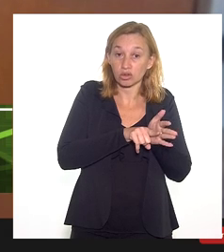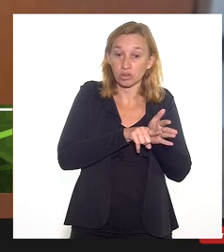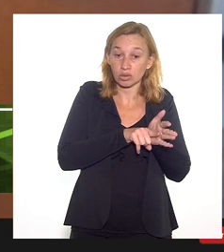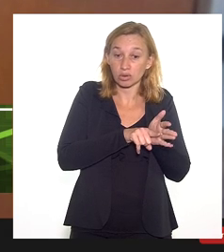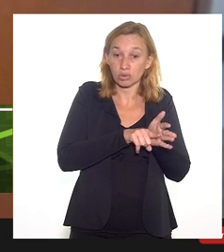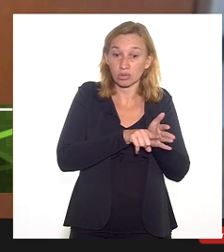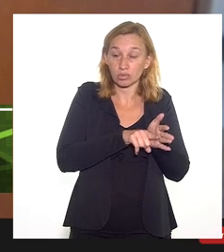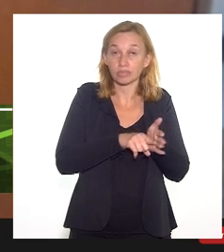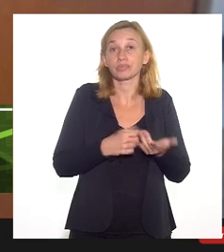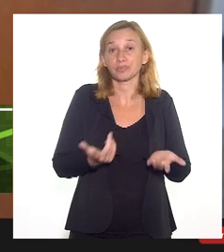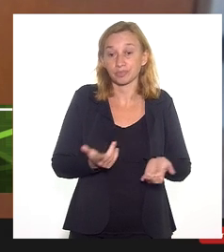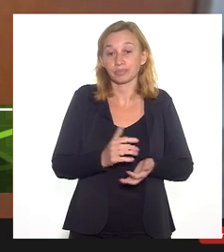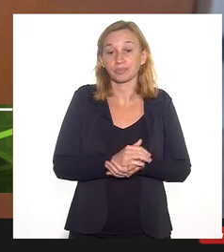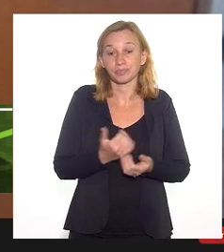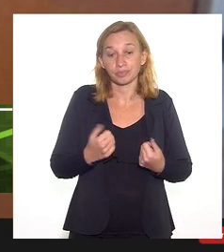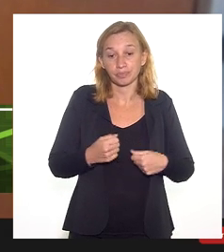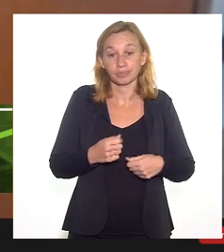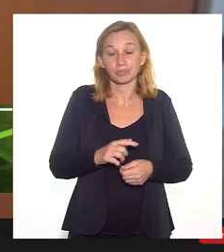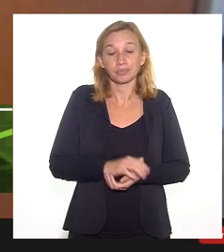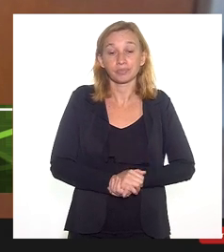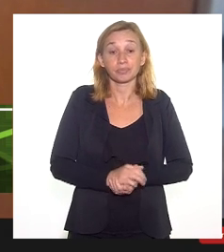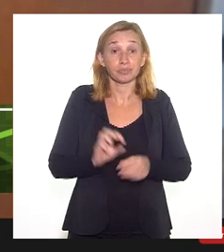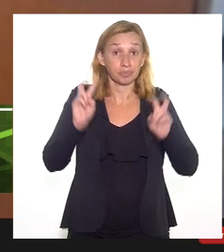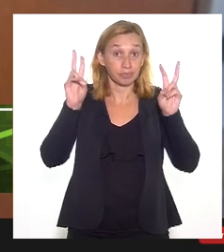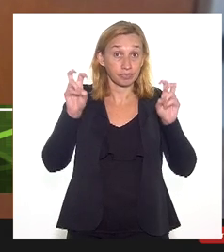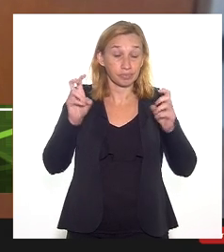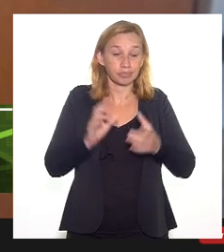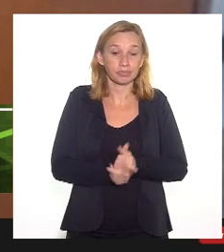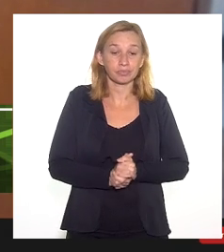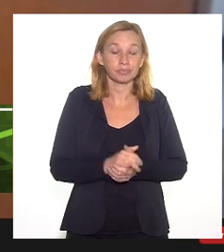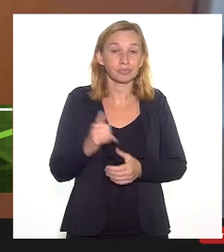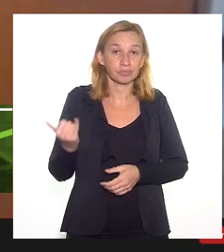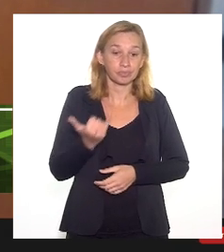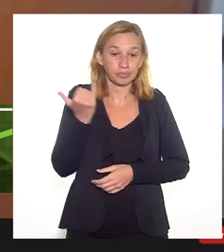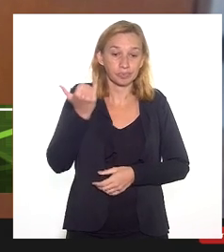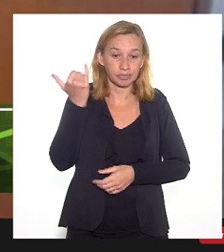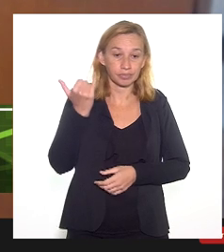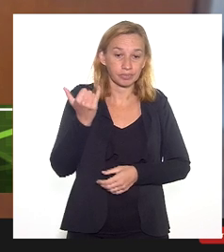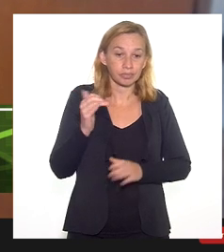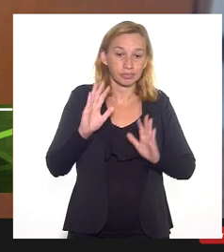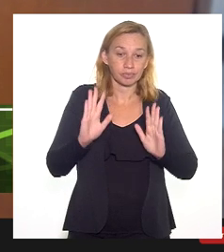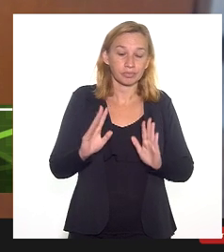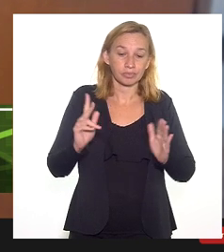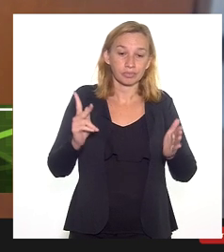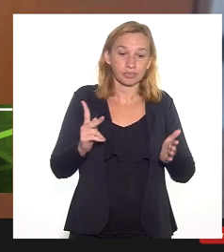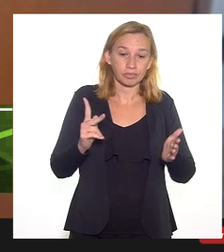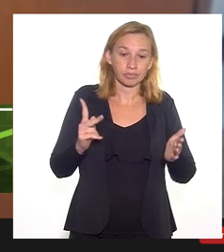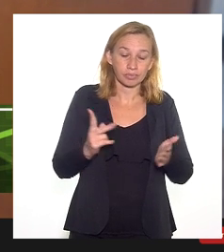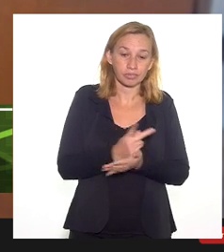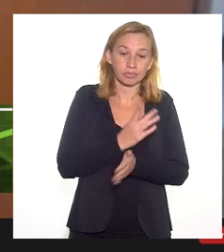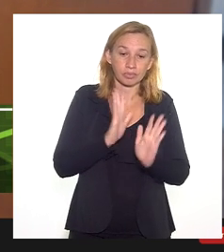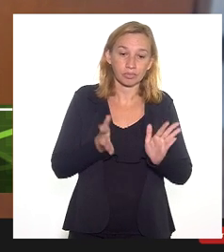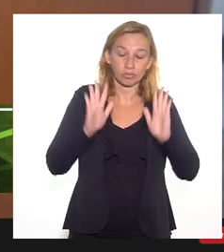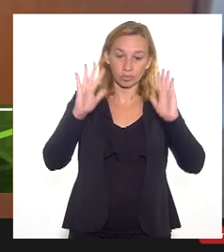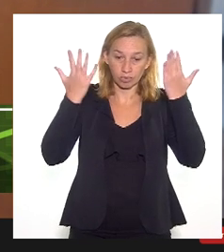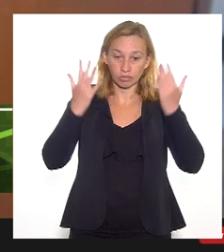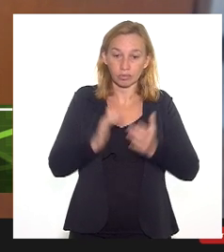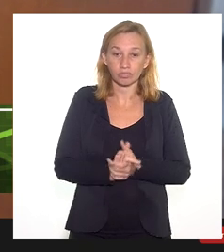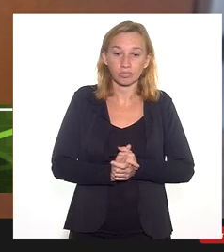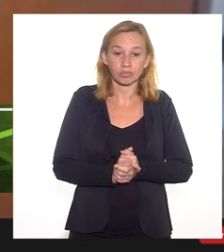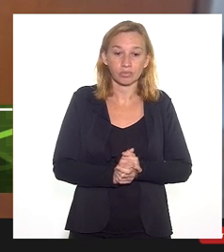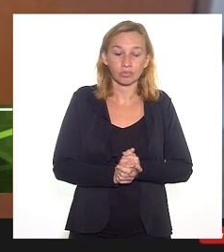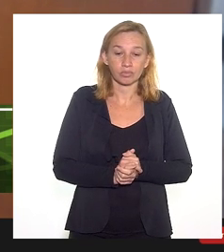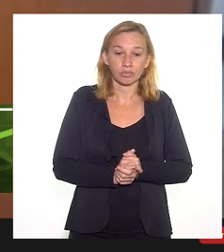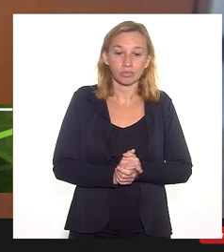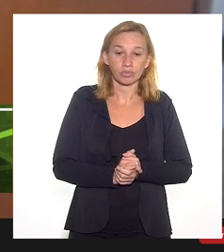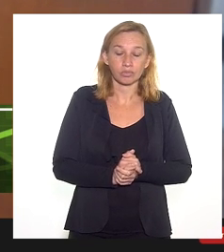de informe federal. Sobre esse tema, é importante um evento que ocorrerá hoje, também online, promovido pelo